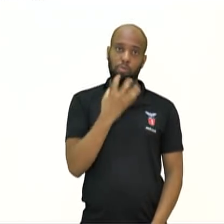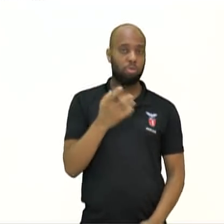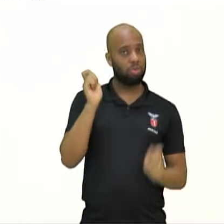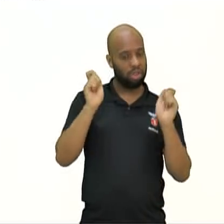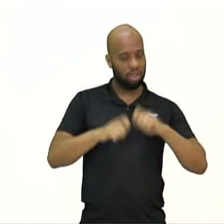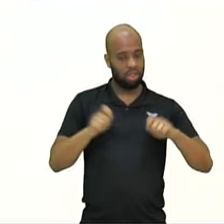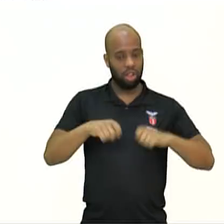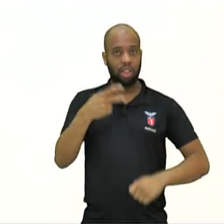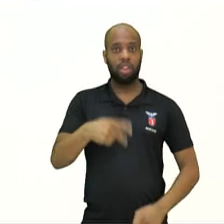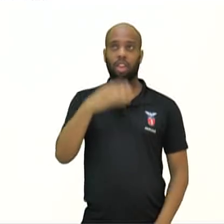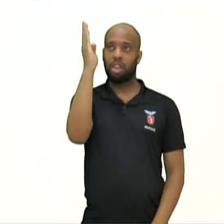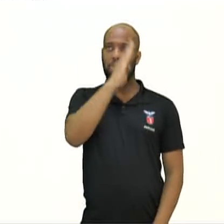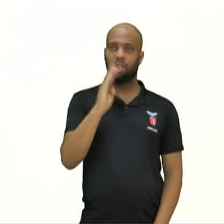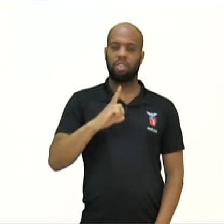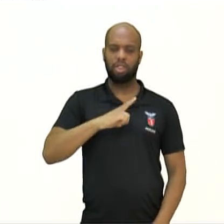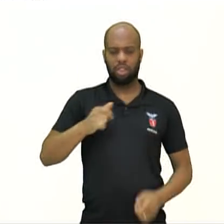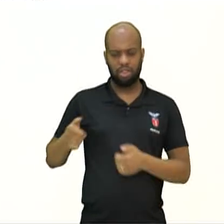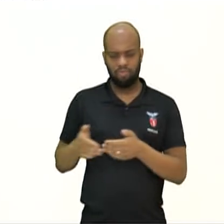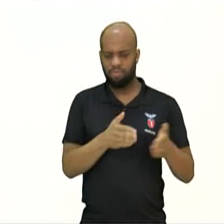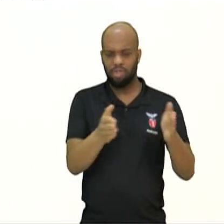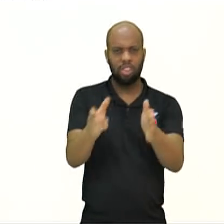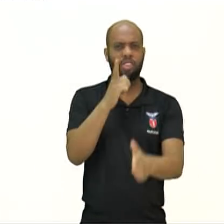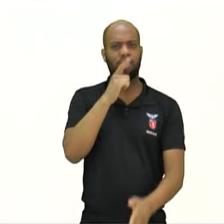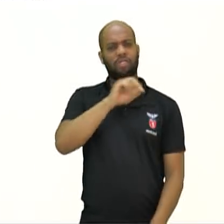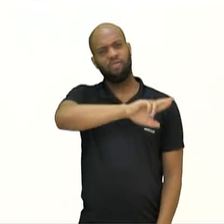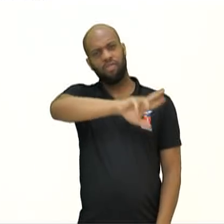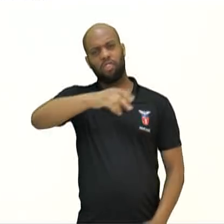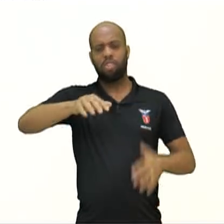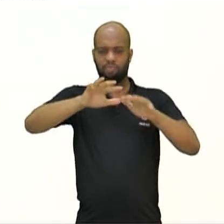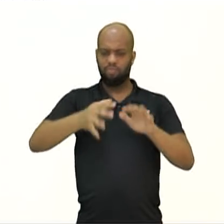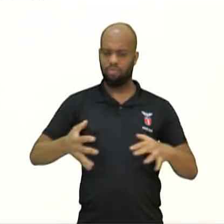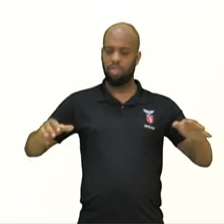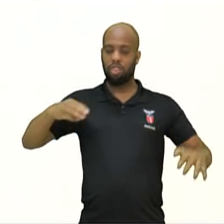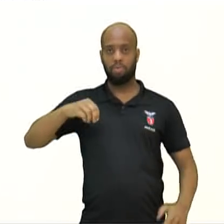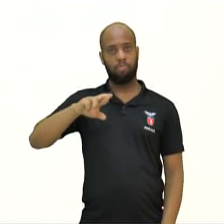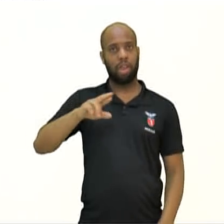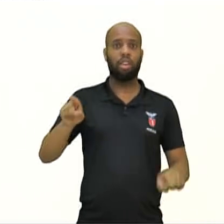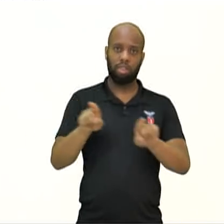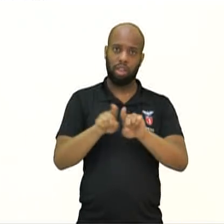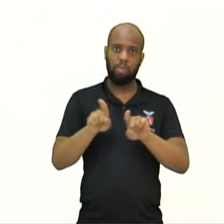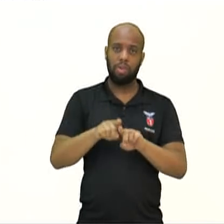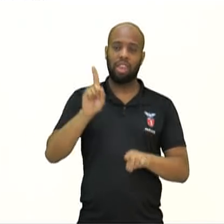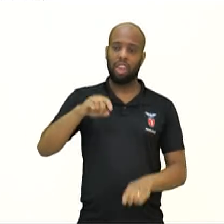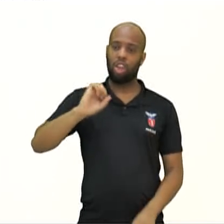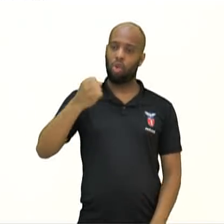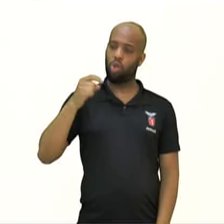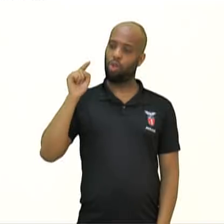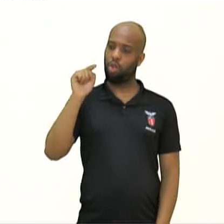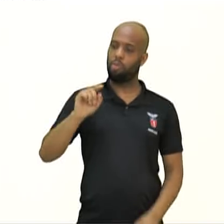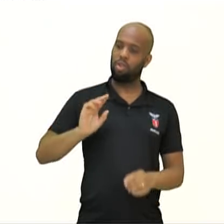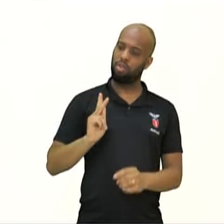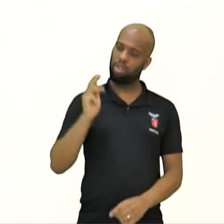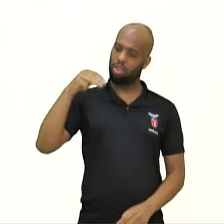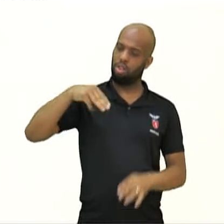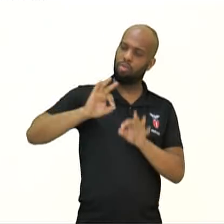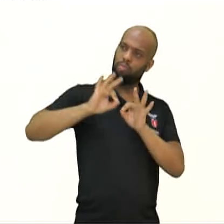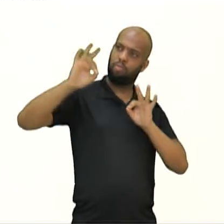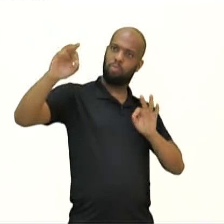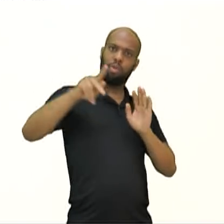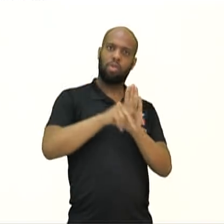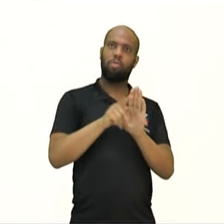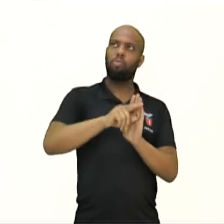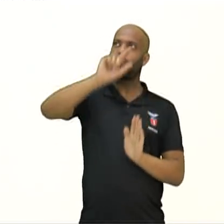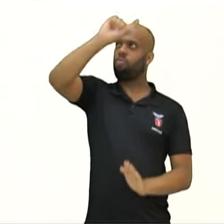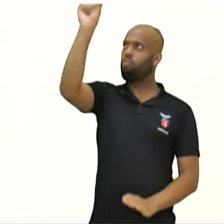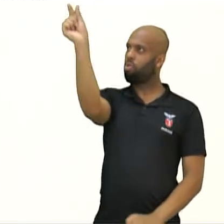No Brasil, são rios e mares a serem navegados. São 8.000 quilômetros de costa.